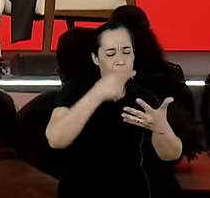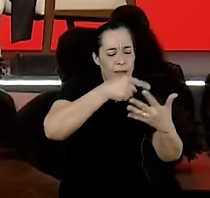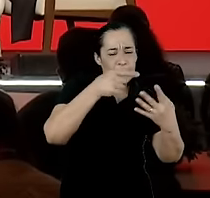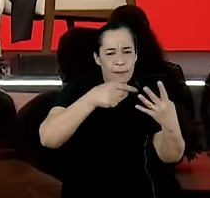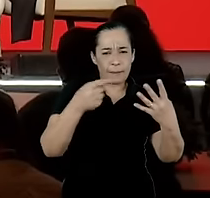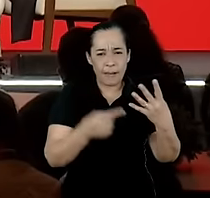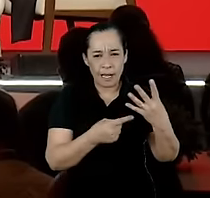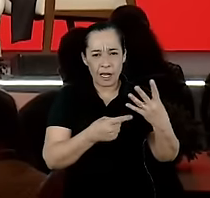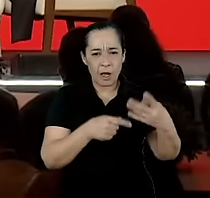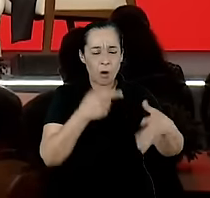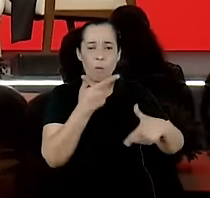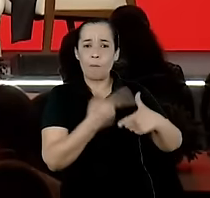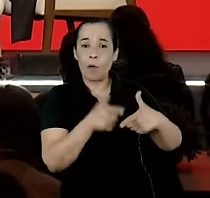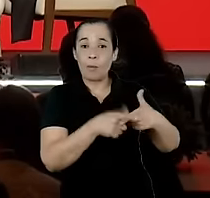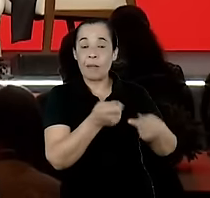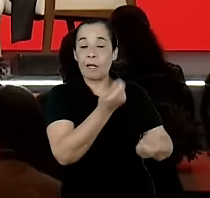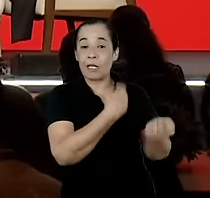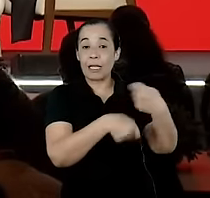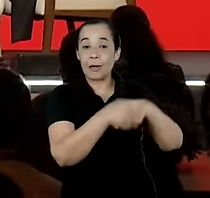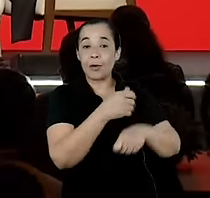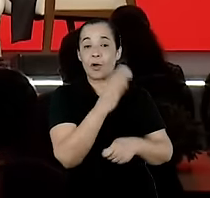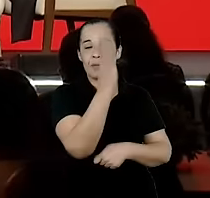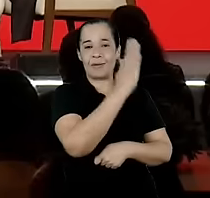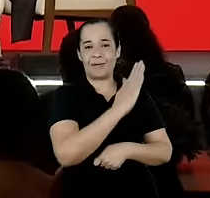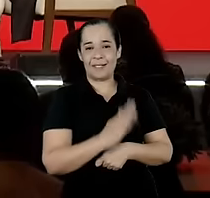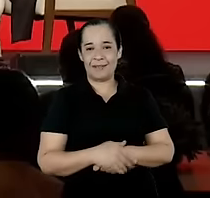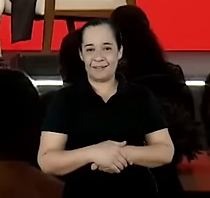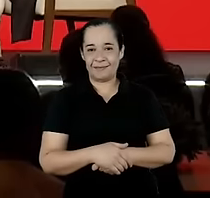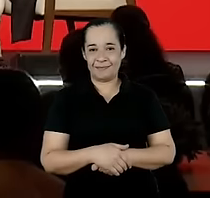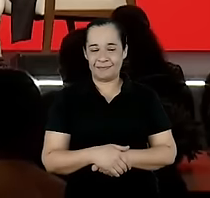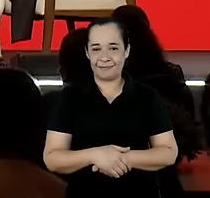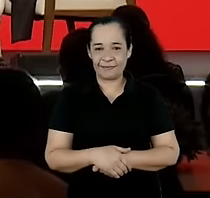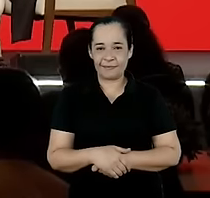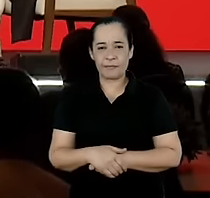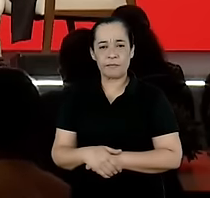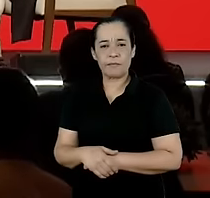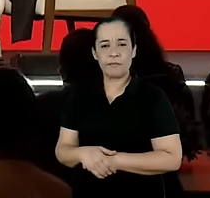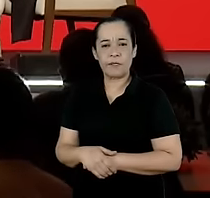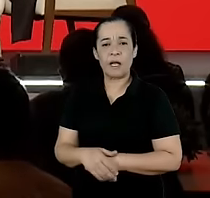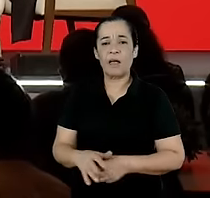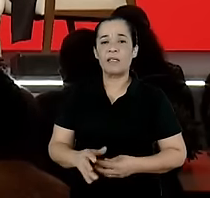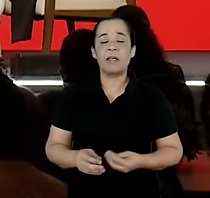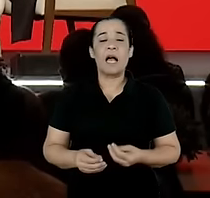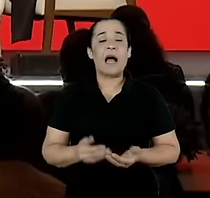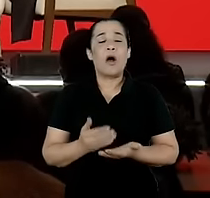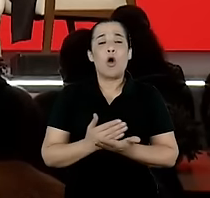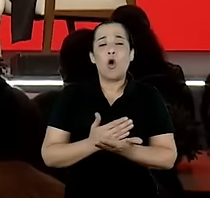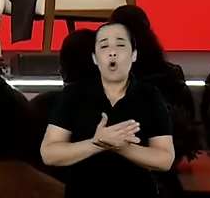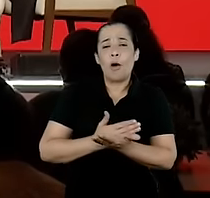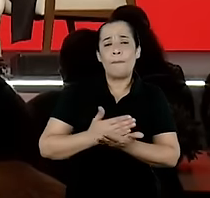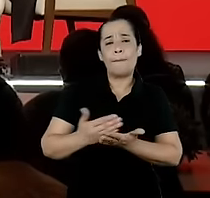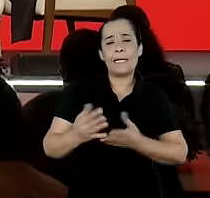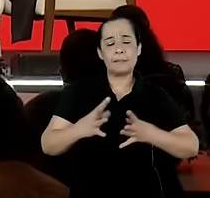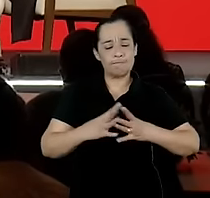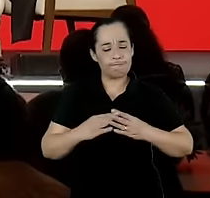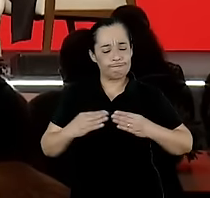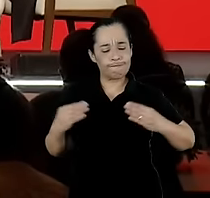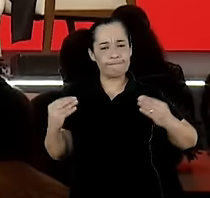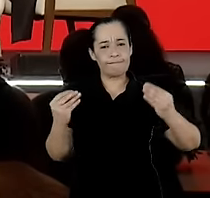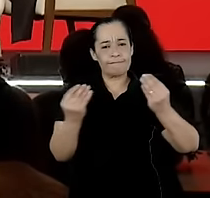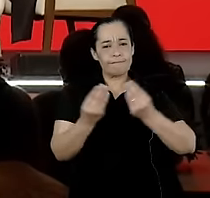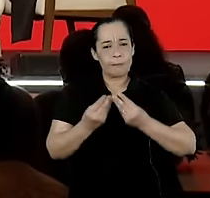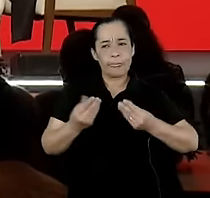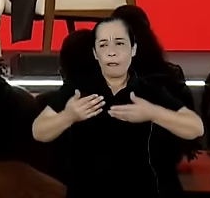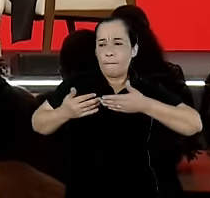brasileira fazendo com que o o o a economia a eh comece a fluir de uma maneira mais